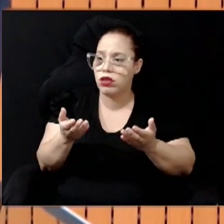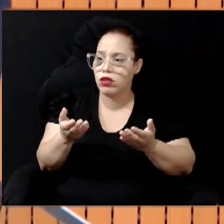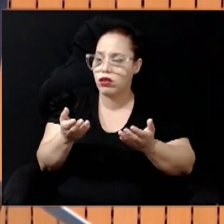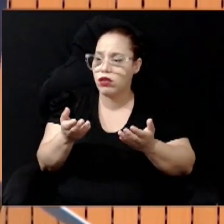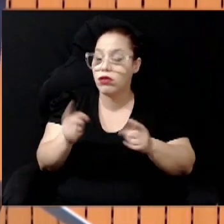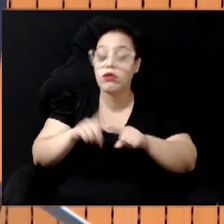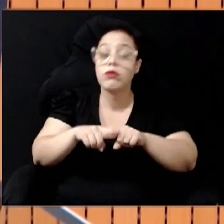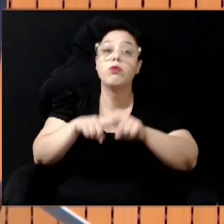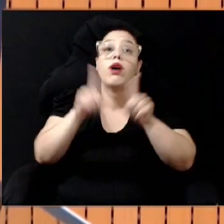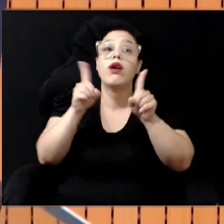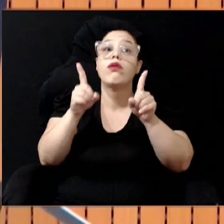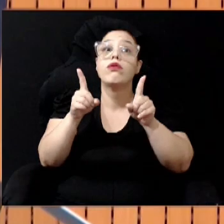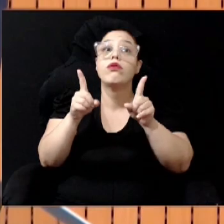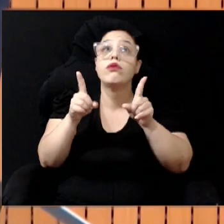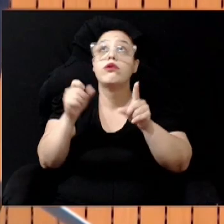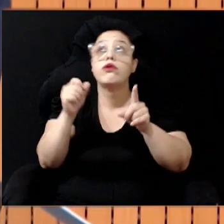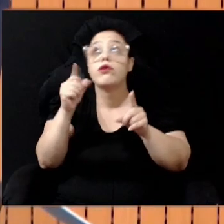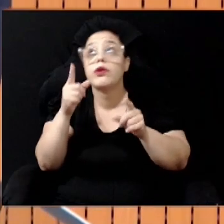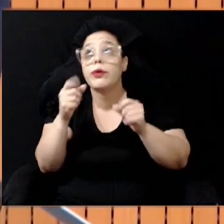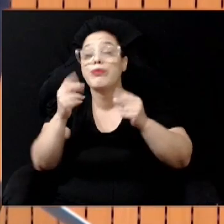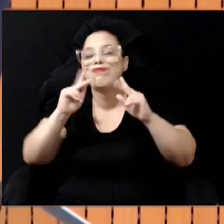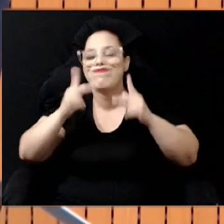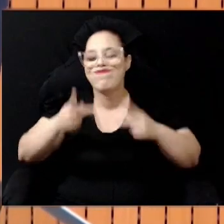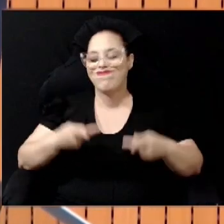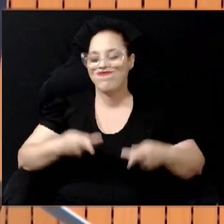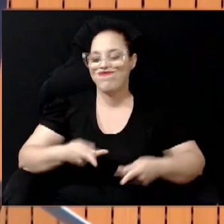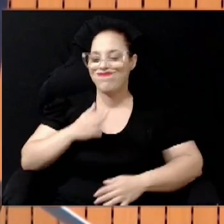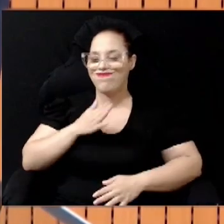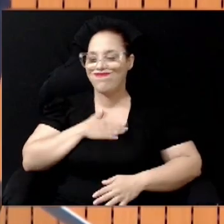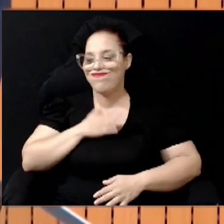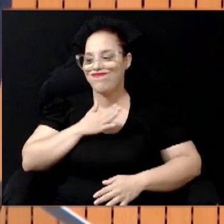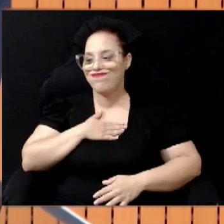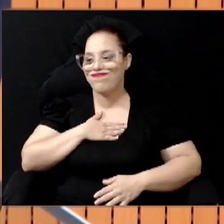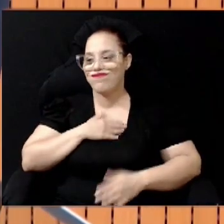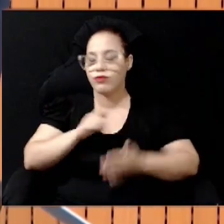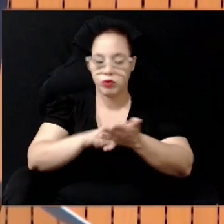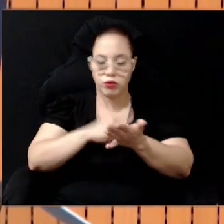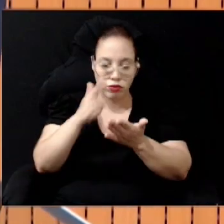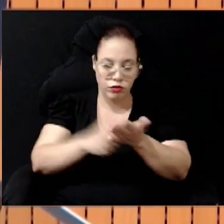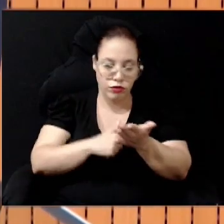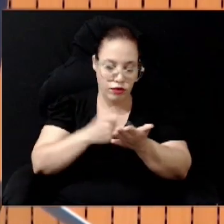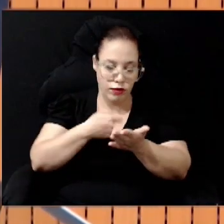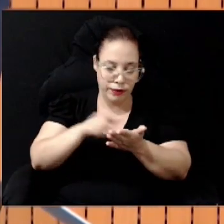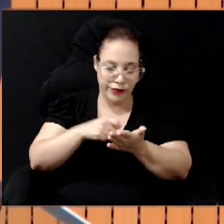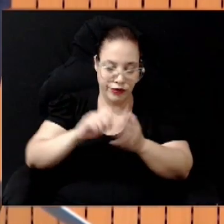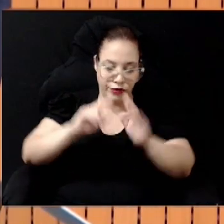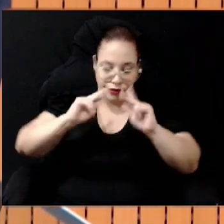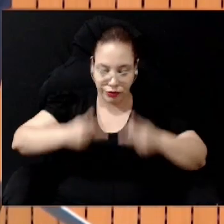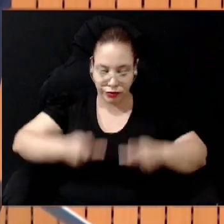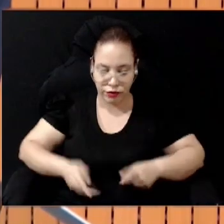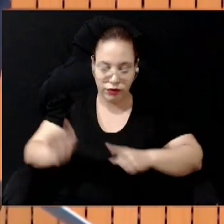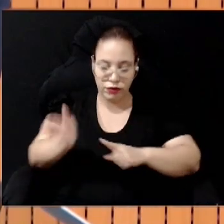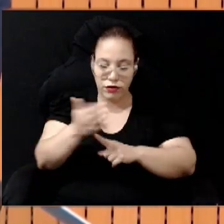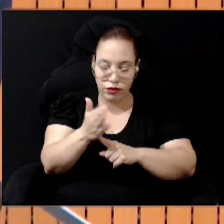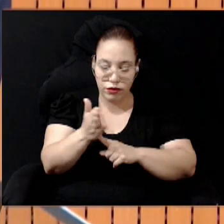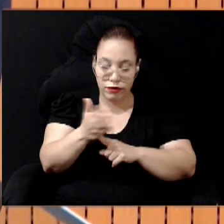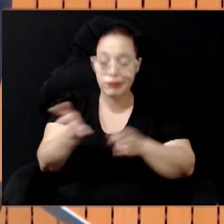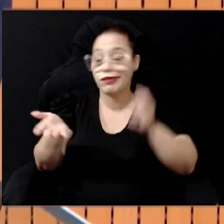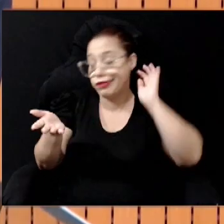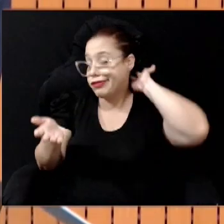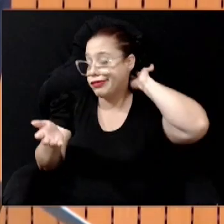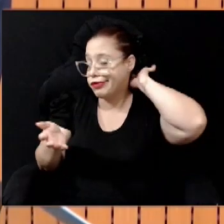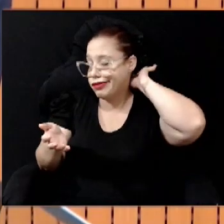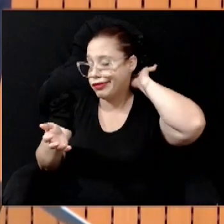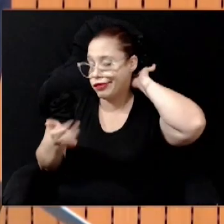Mas existe a parte humana, né? O meu livro até que está saindo é a questão da humanização da tecnologia. A gente tem muito disso,